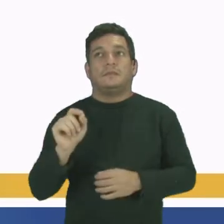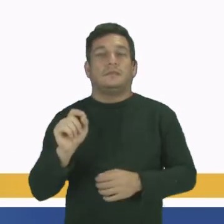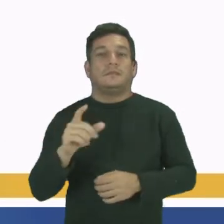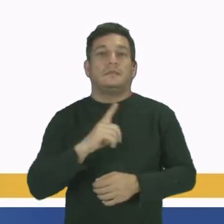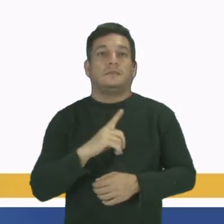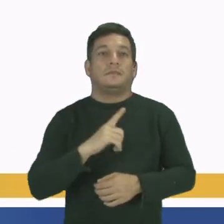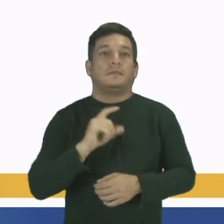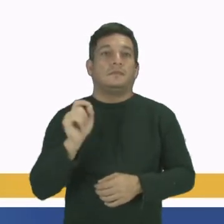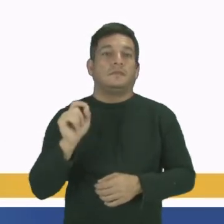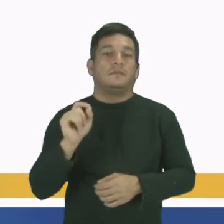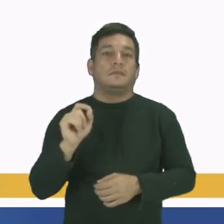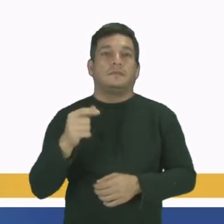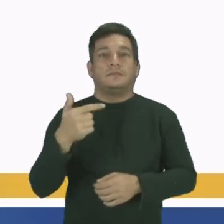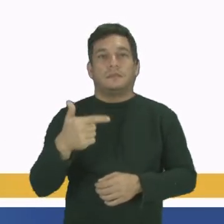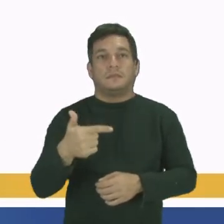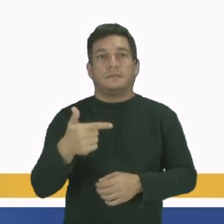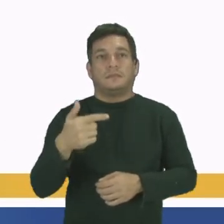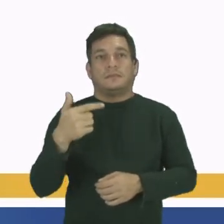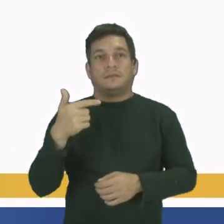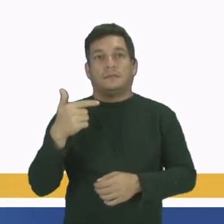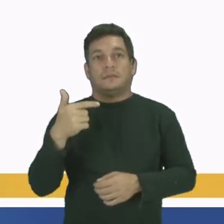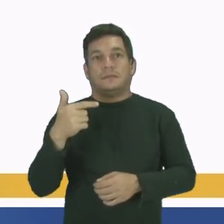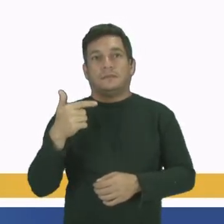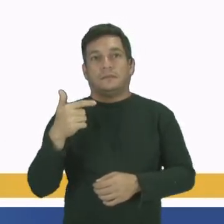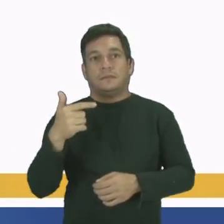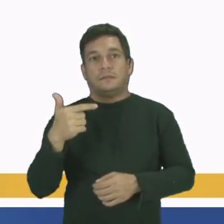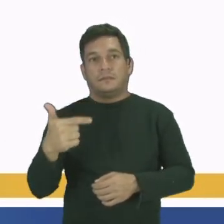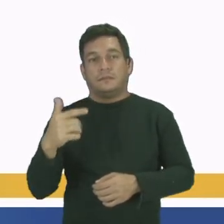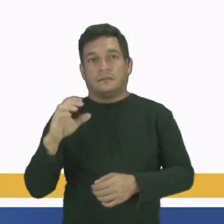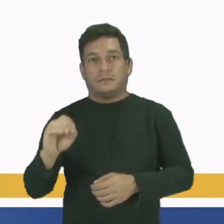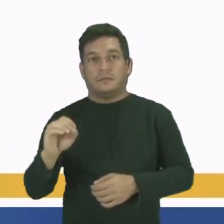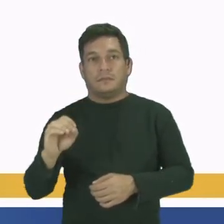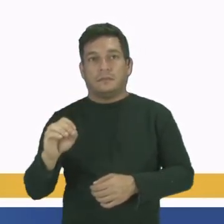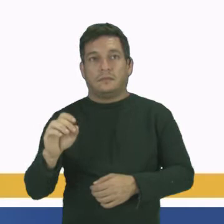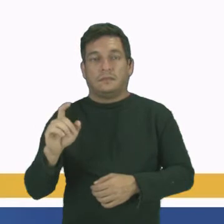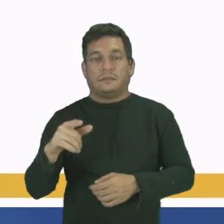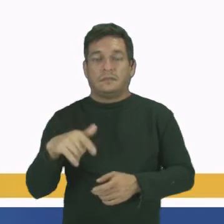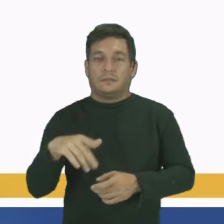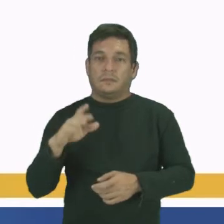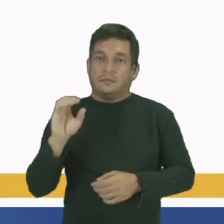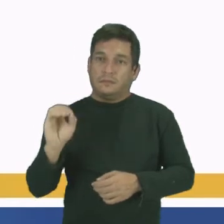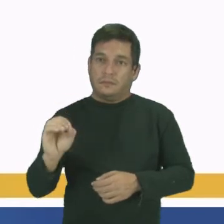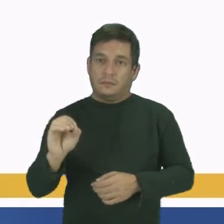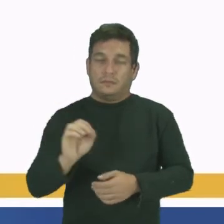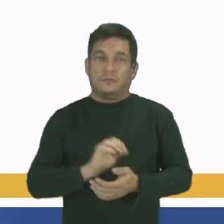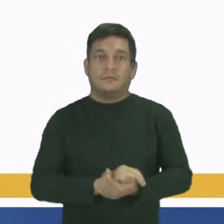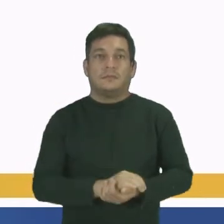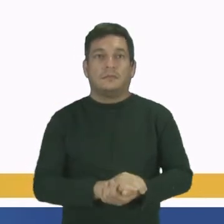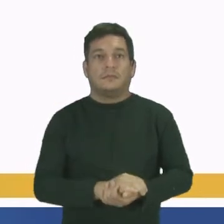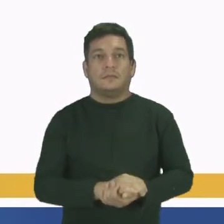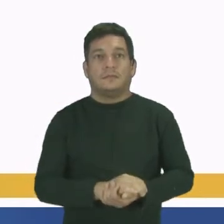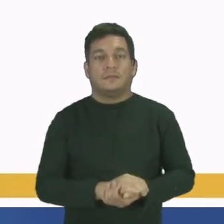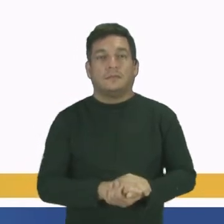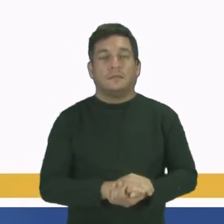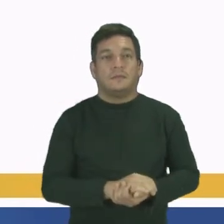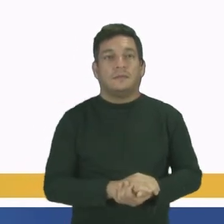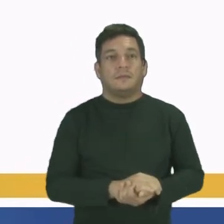temos os elementos 2, 2 e 0 e o produto dele é 0. O